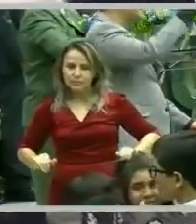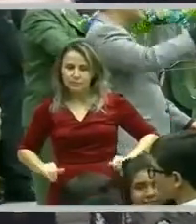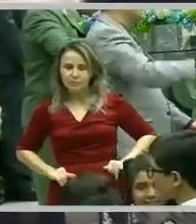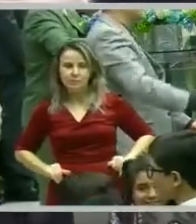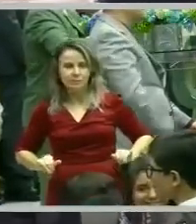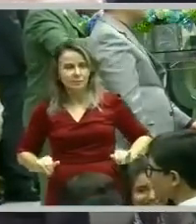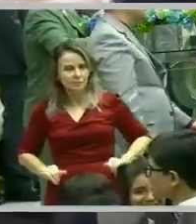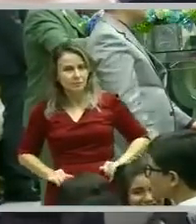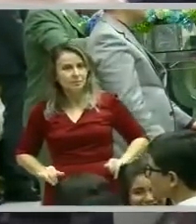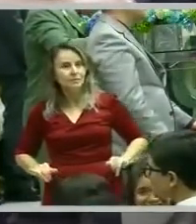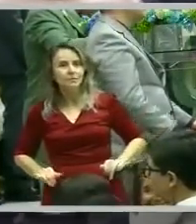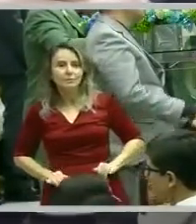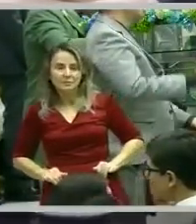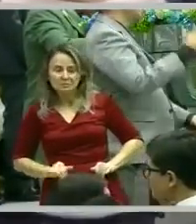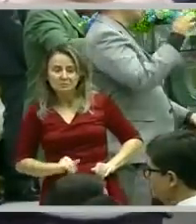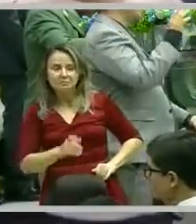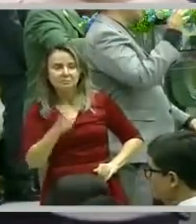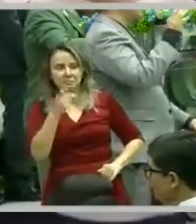Eliabe vai se levantar.